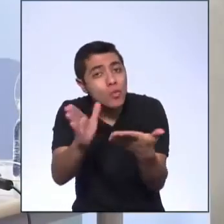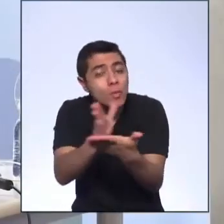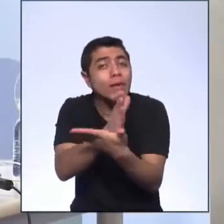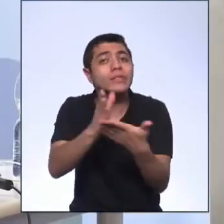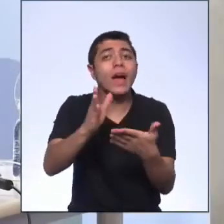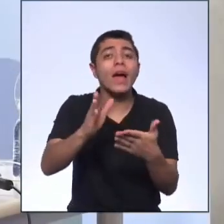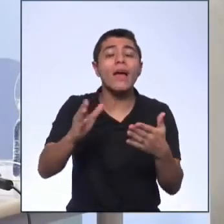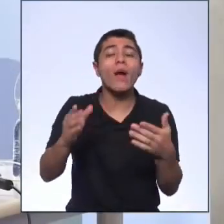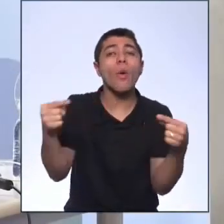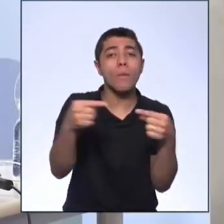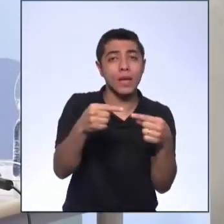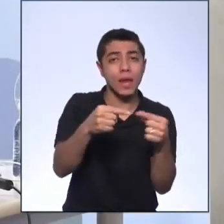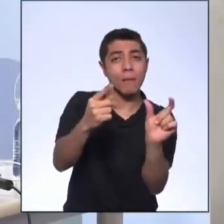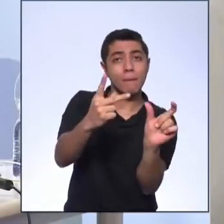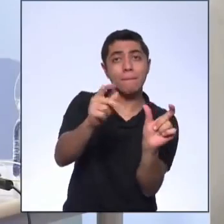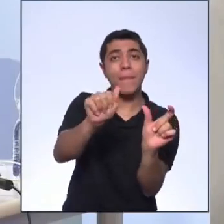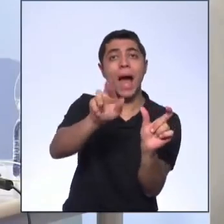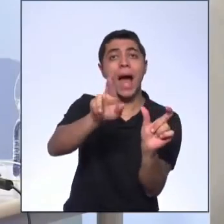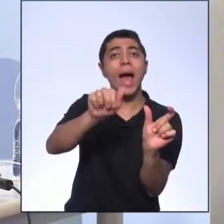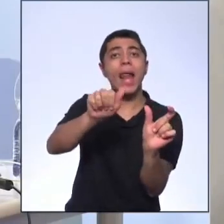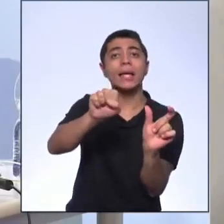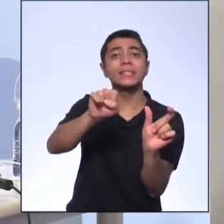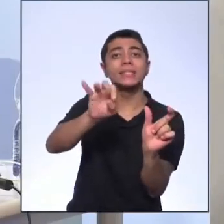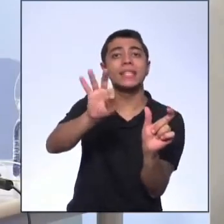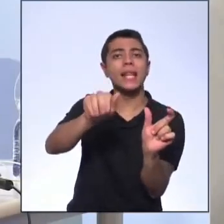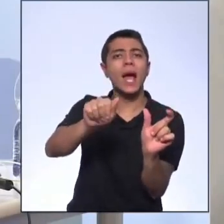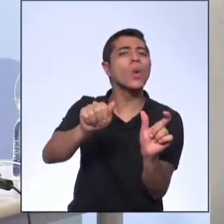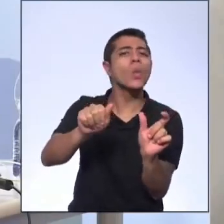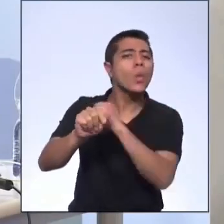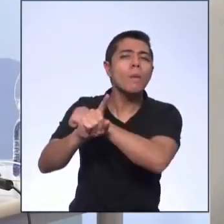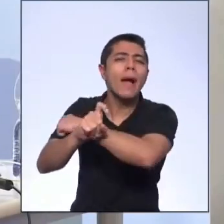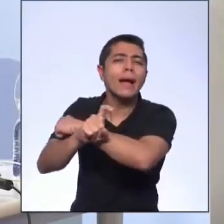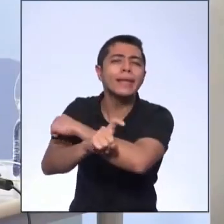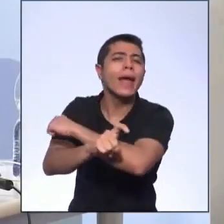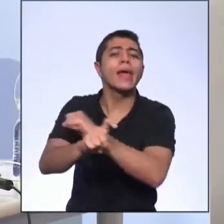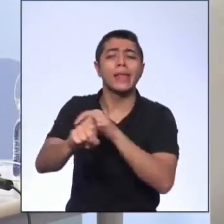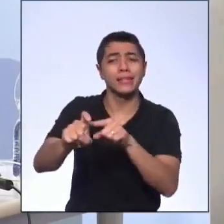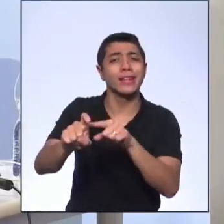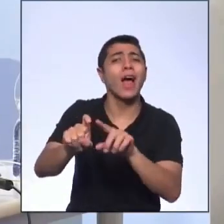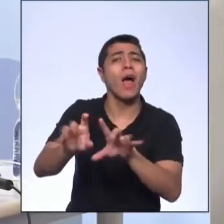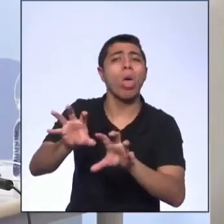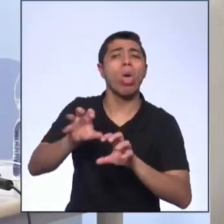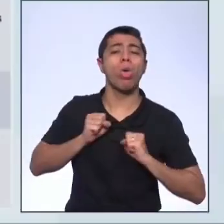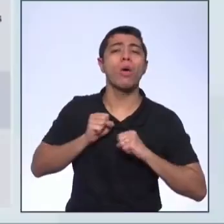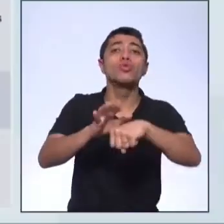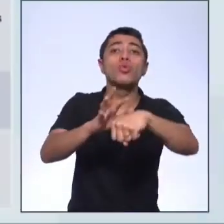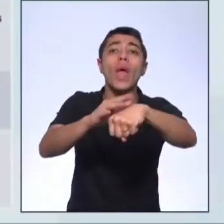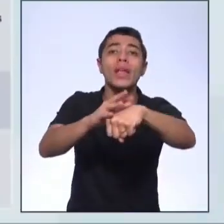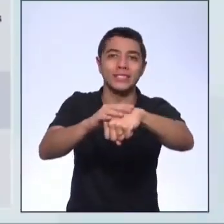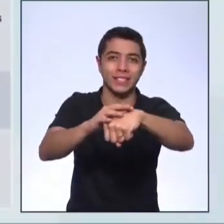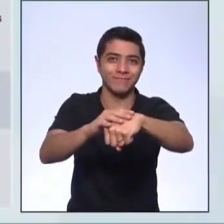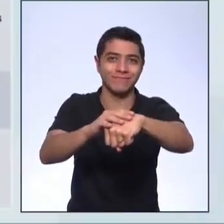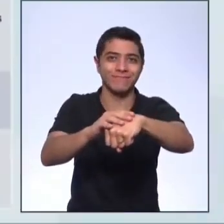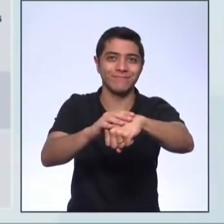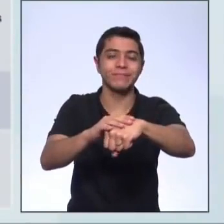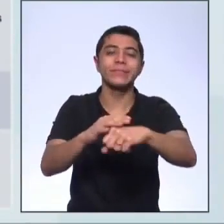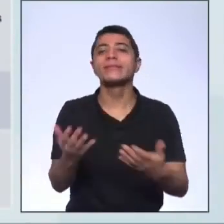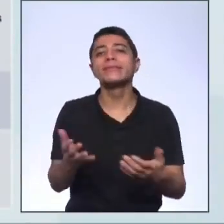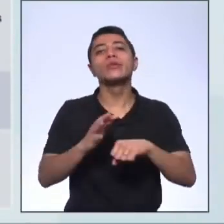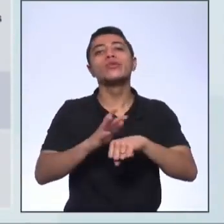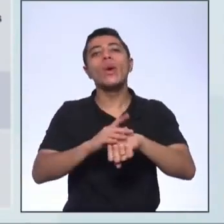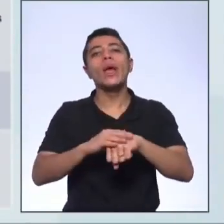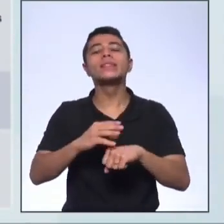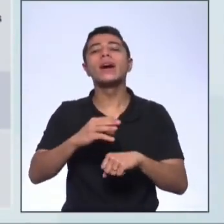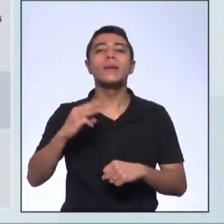doenças, ok? Então, dentre elas, temos algumas doenças, tá? Então, tuberculose, tétano,